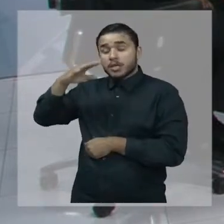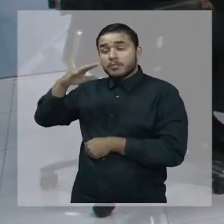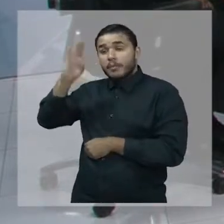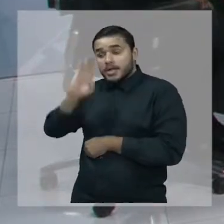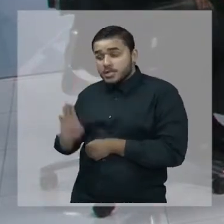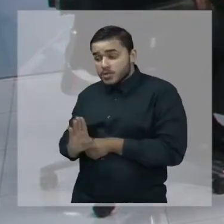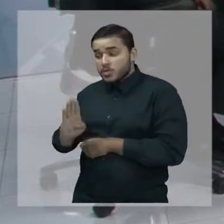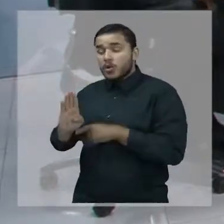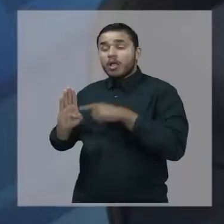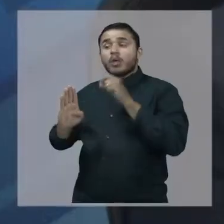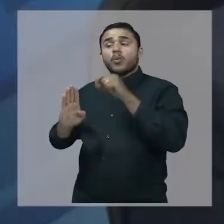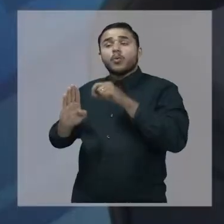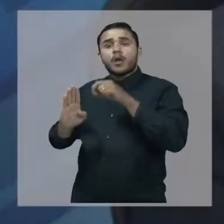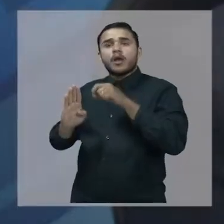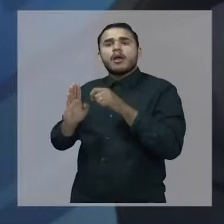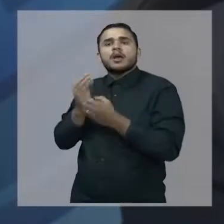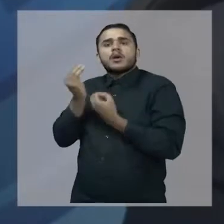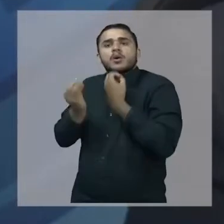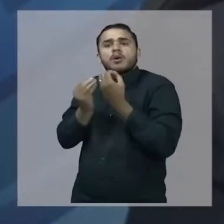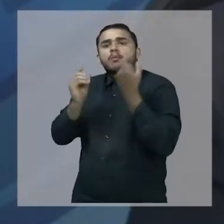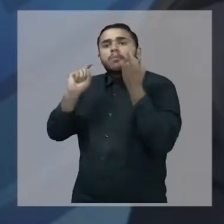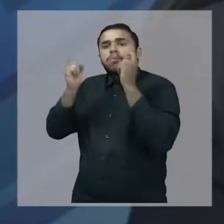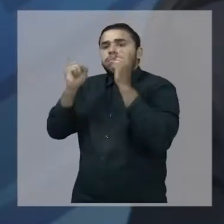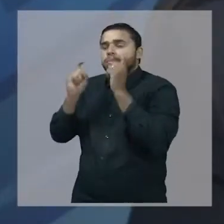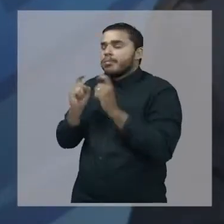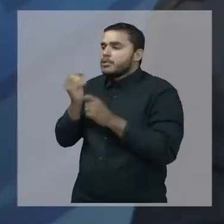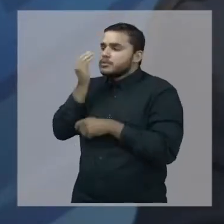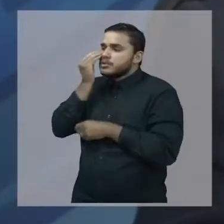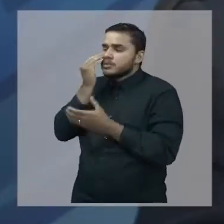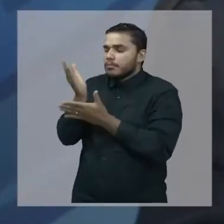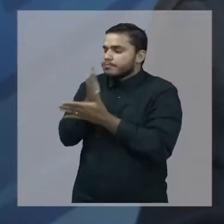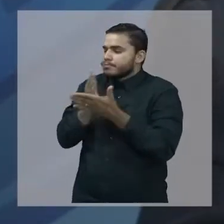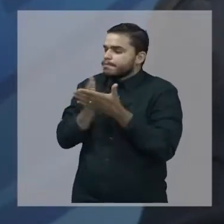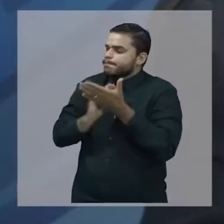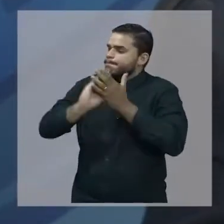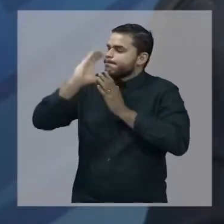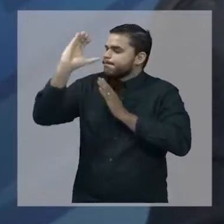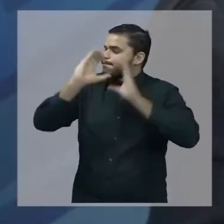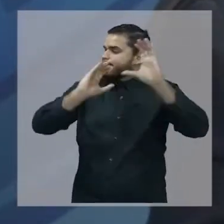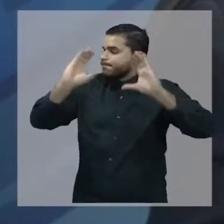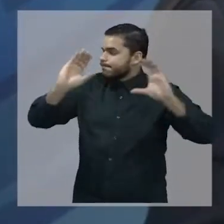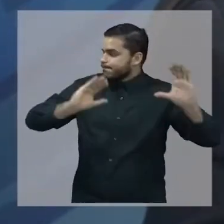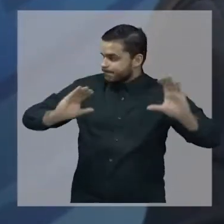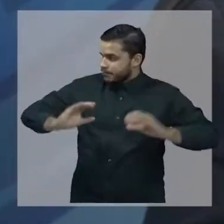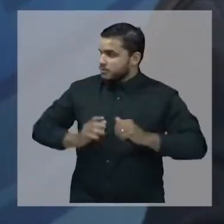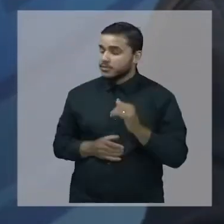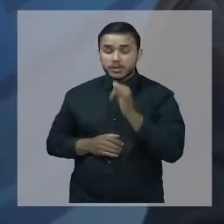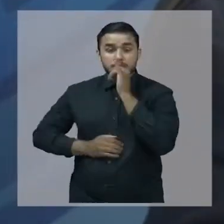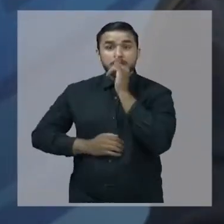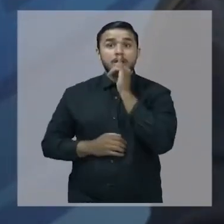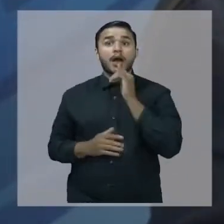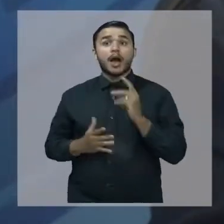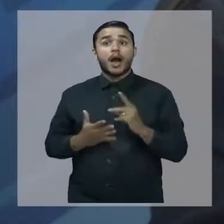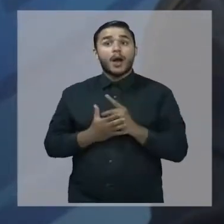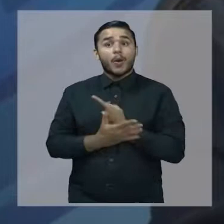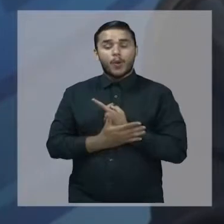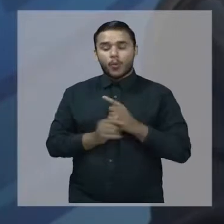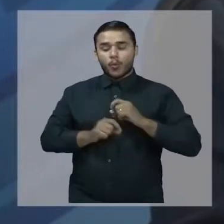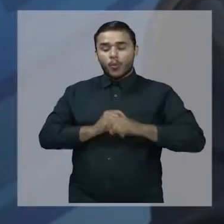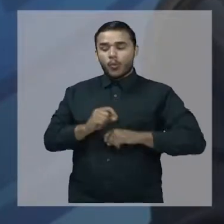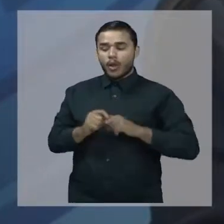bolo dos recursos nacionais. E nessa concentração vem a